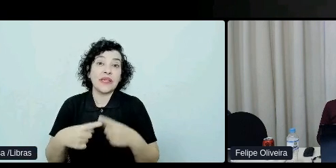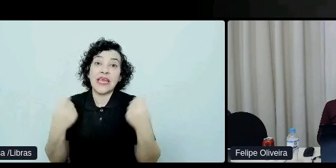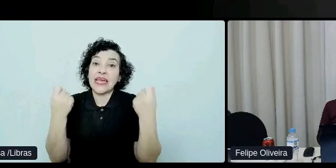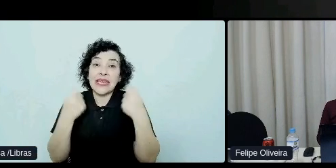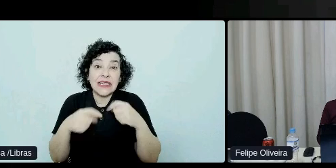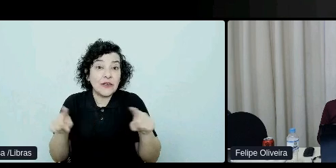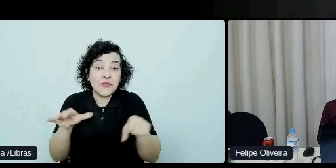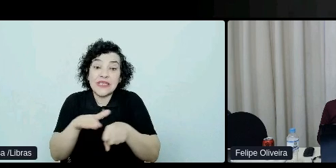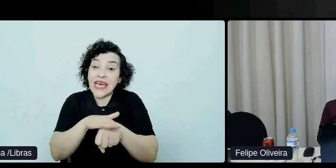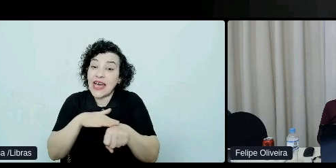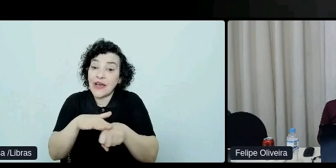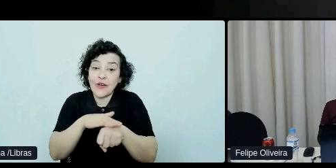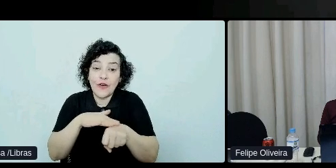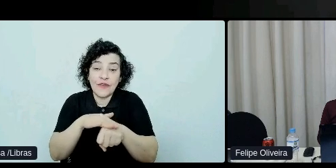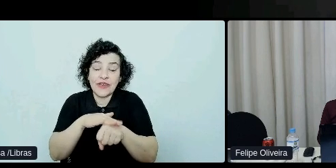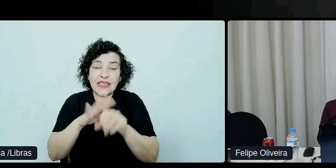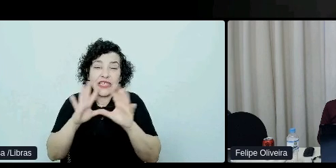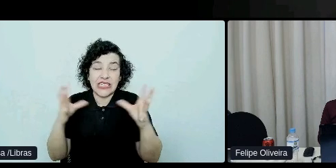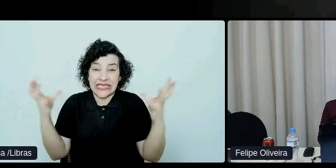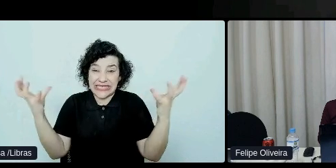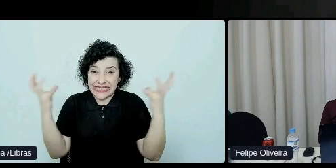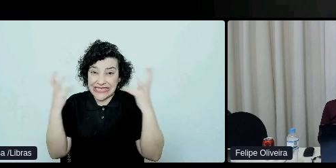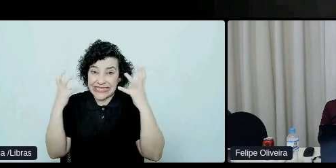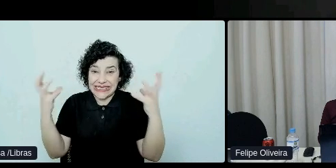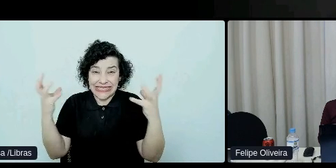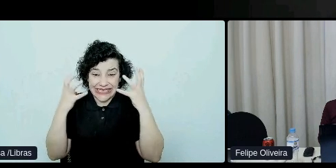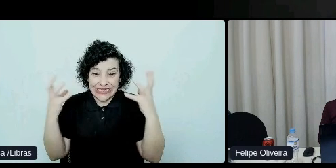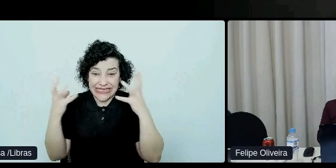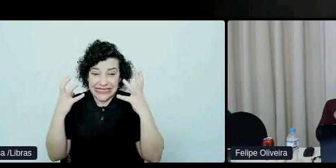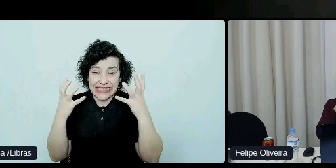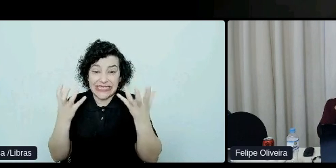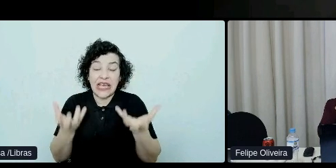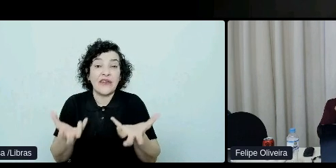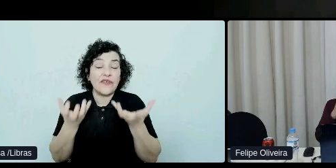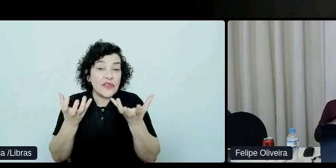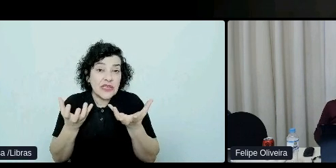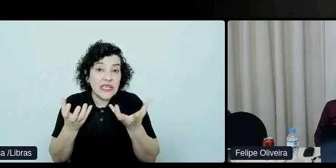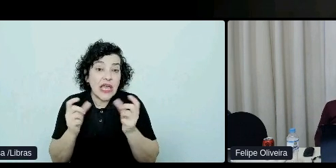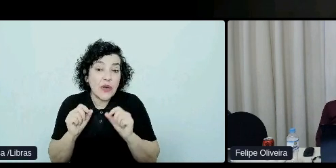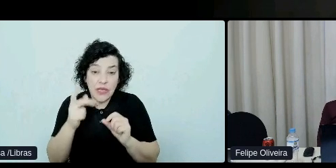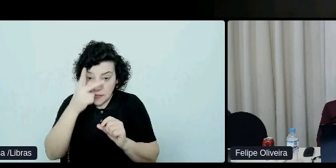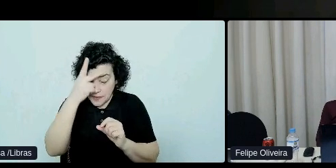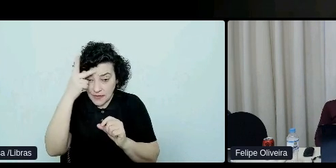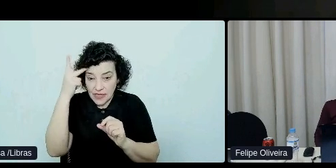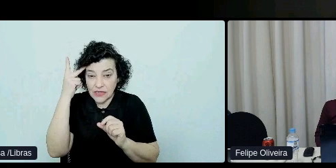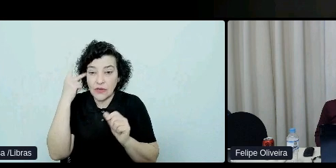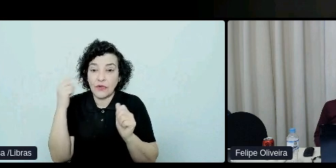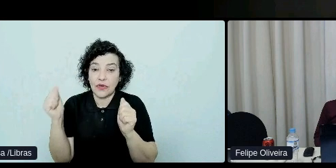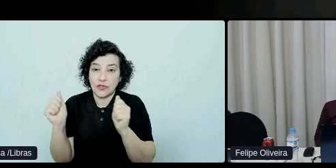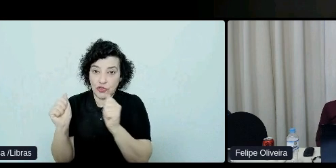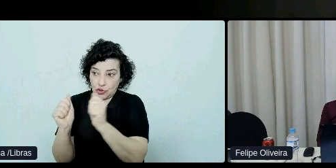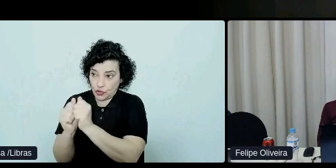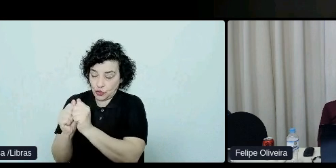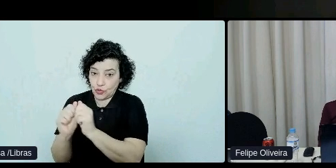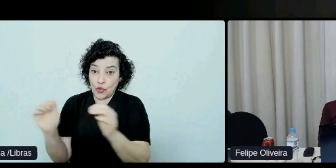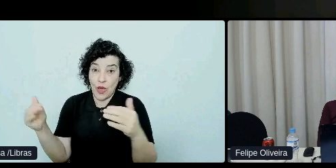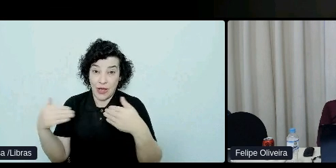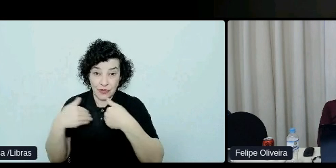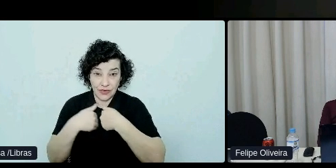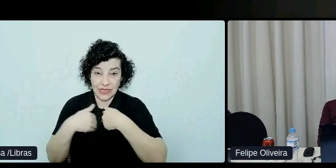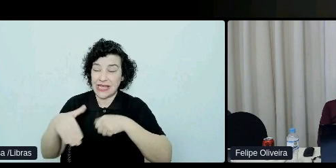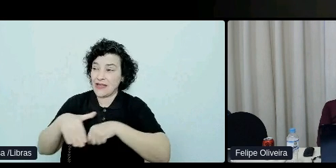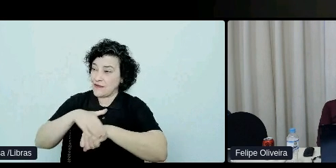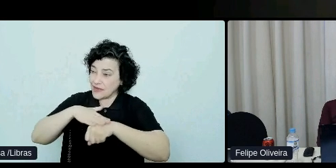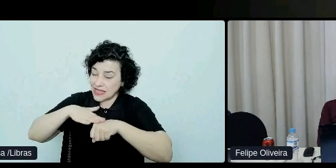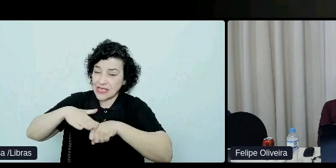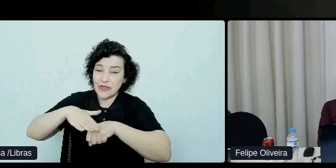está sobrecarregado e tudo mais, você vai querer fazer uma atividade com uma pessoa que é autista e você quer ficar conversando com